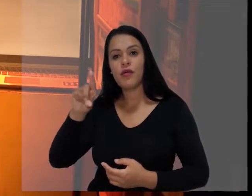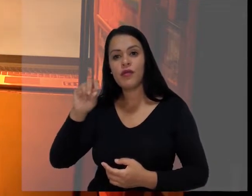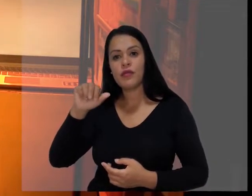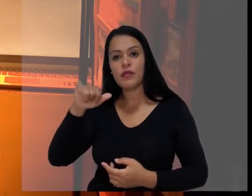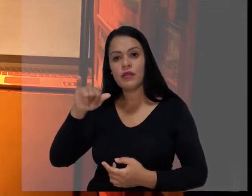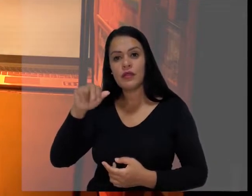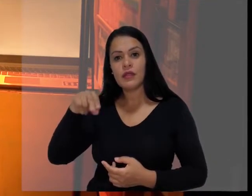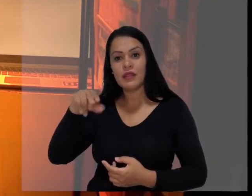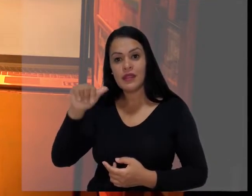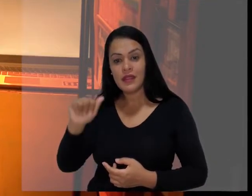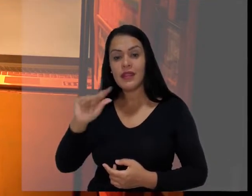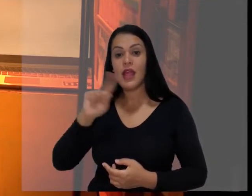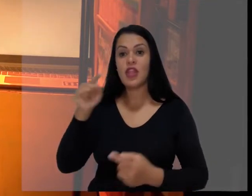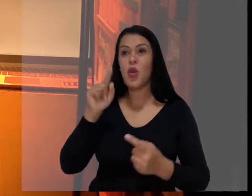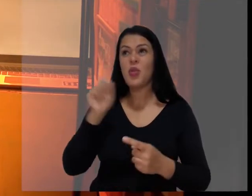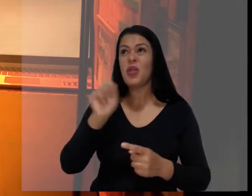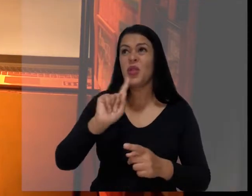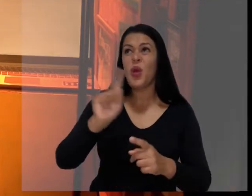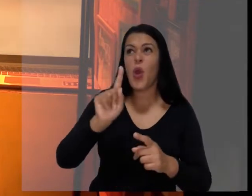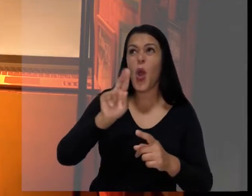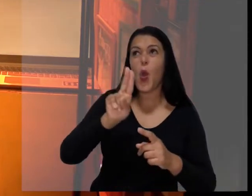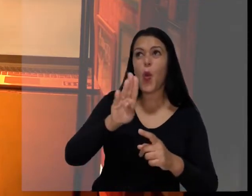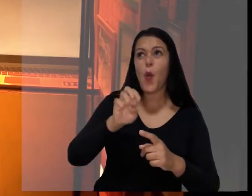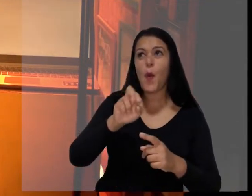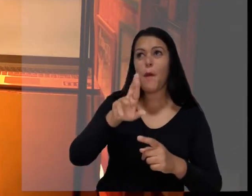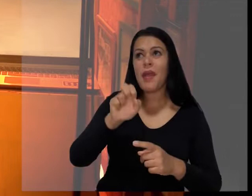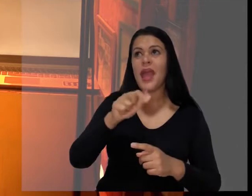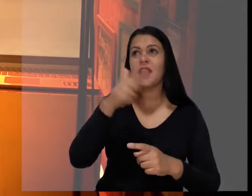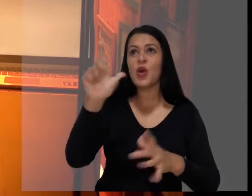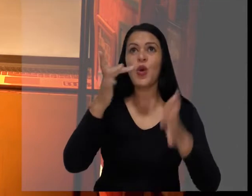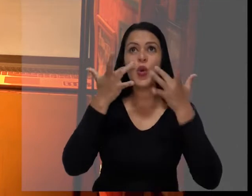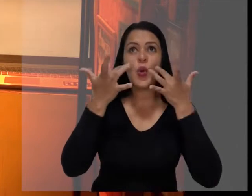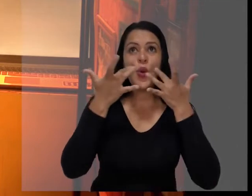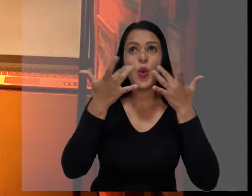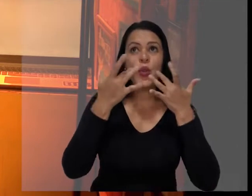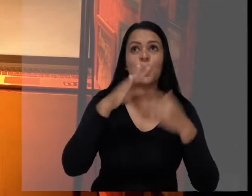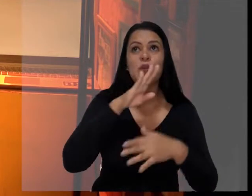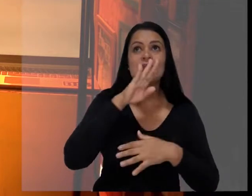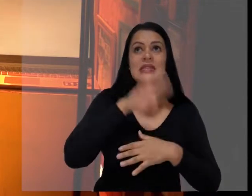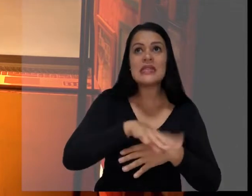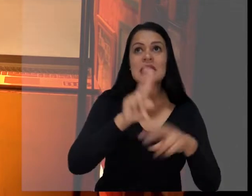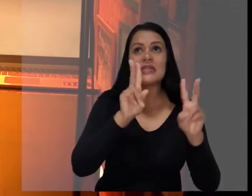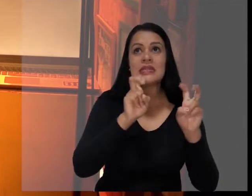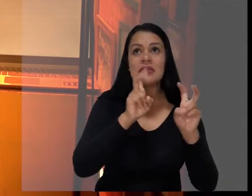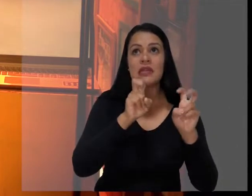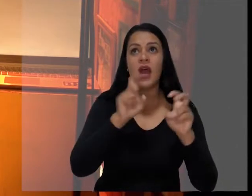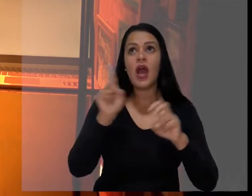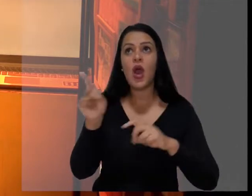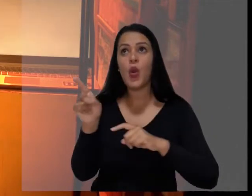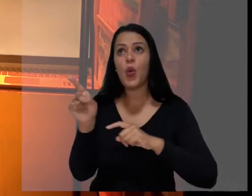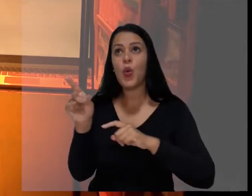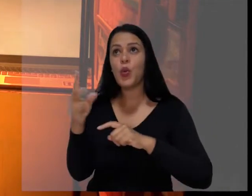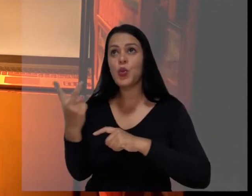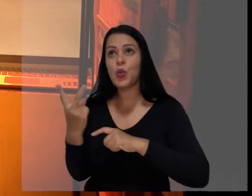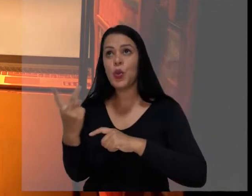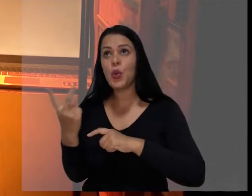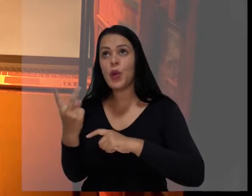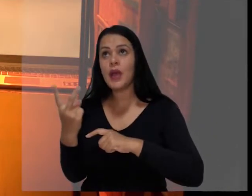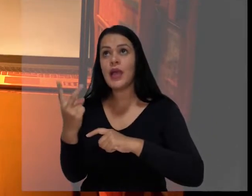Não, minto. O seu Uber era do Entardecer. E seu Ivo e a dona Oswaldina era do